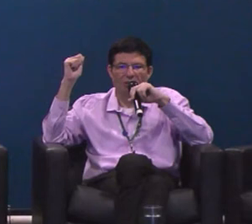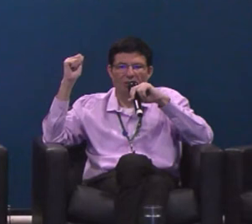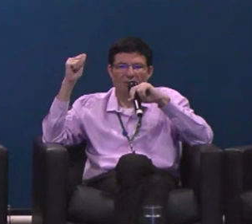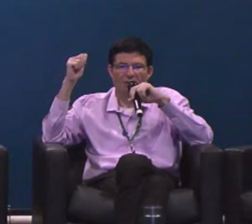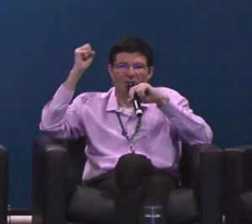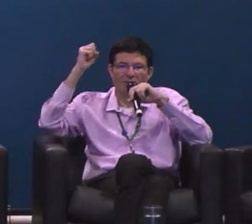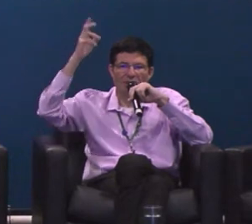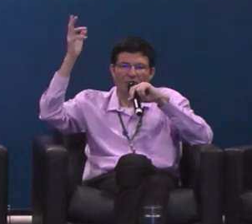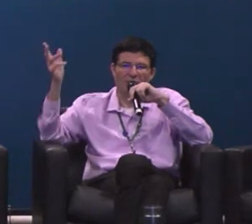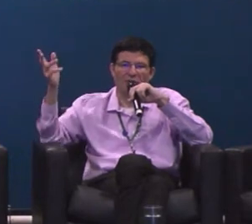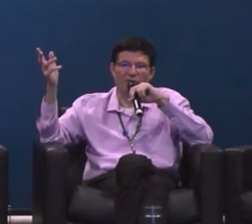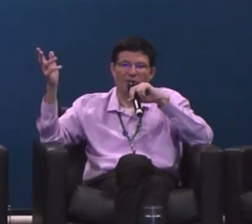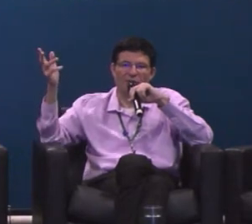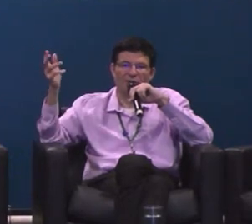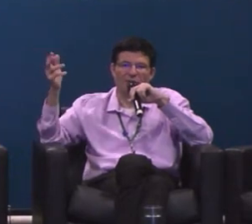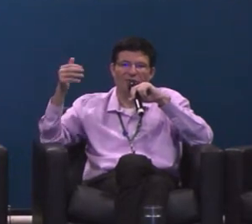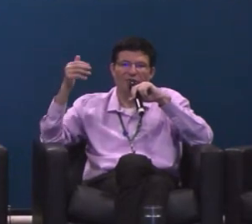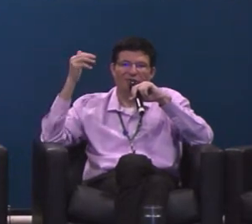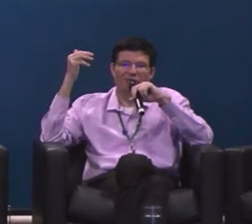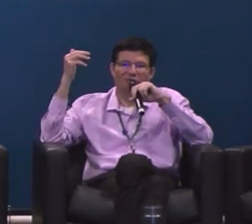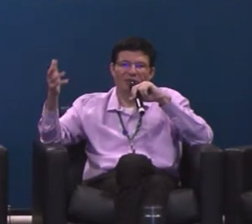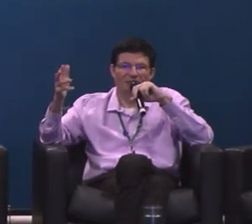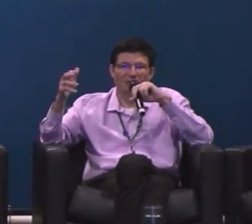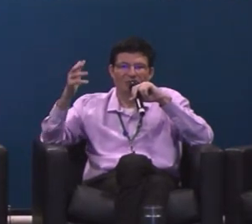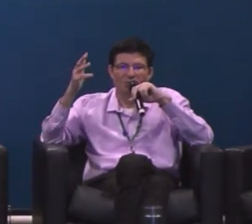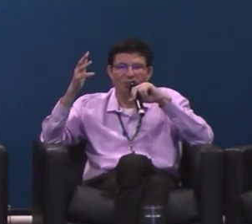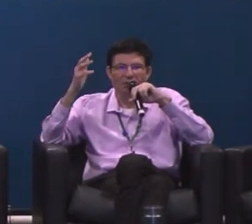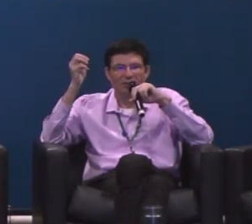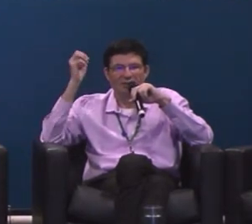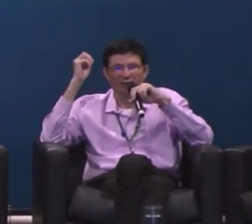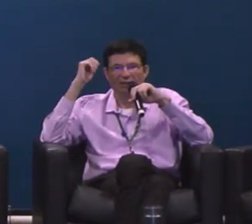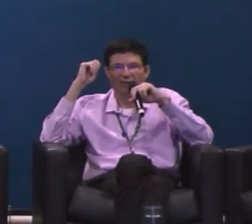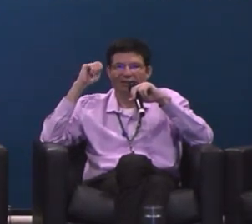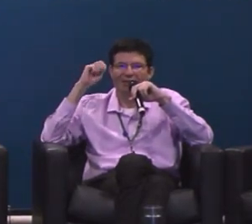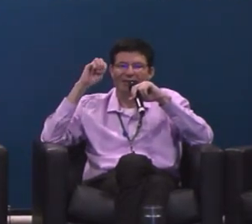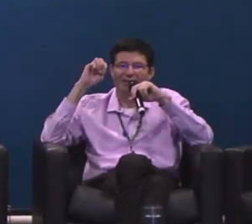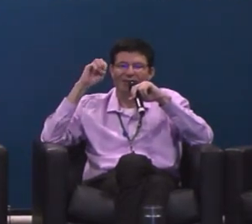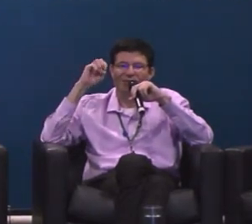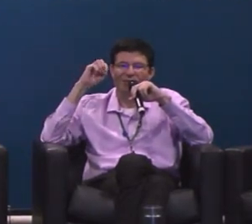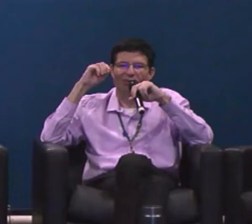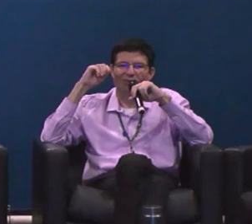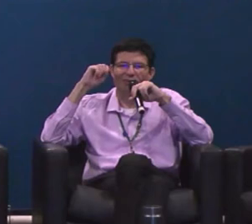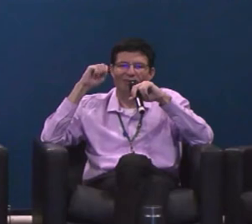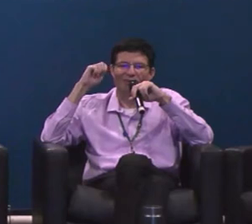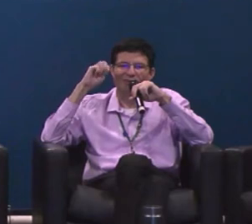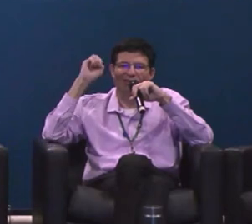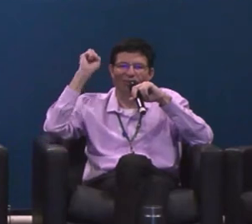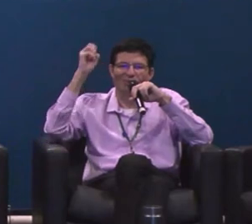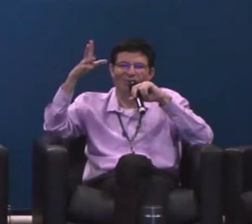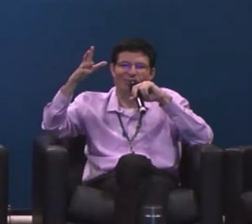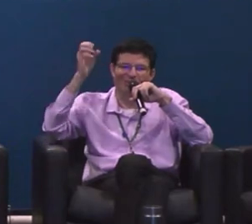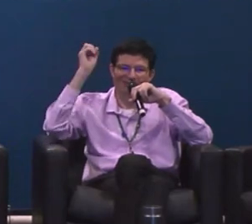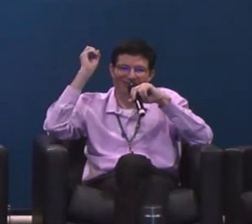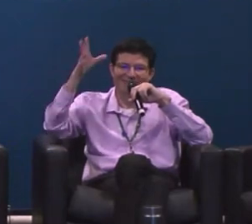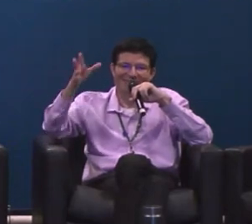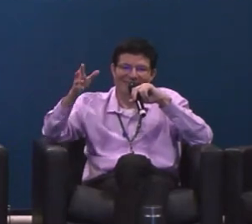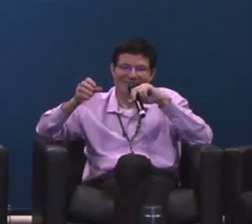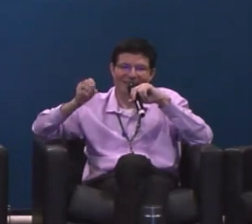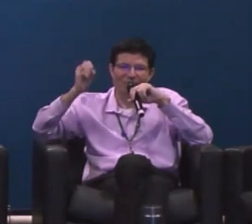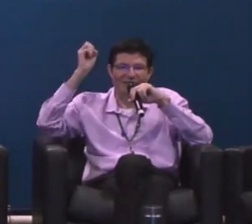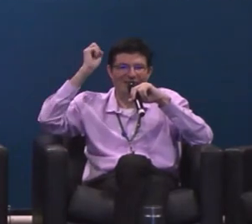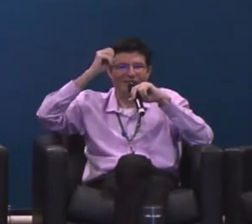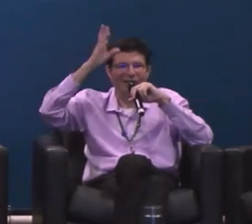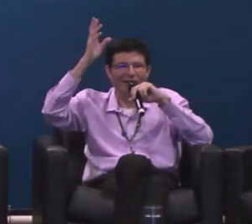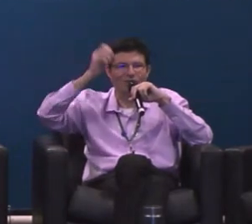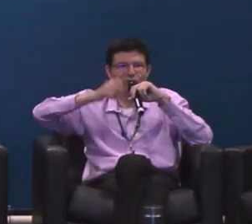que para mim era para soltar fogos, mas o pessoal aqui da área que cuida do AvaVisa ainda não deu carta